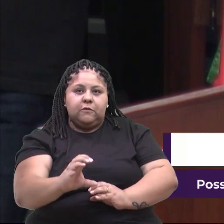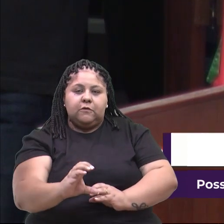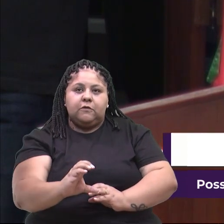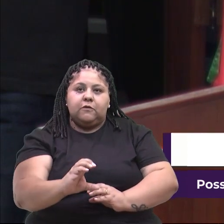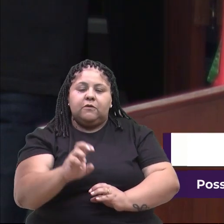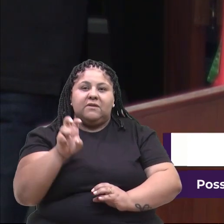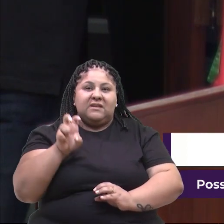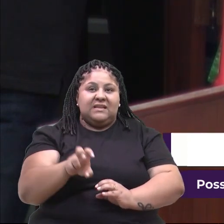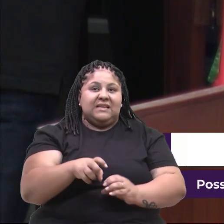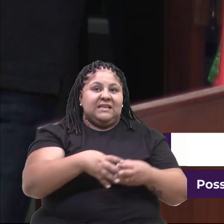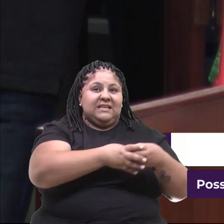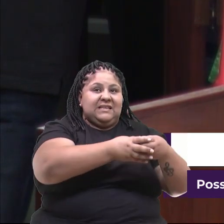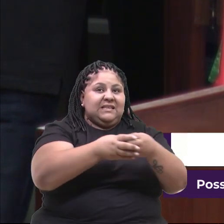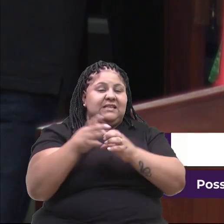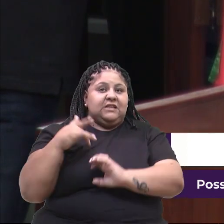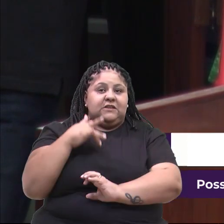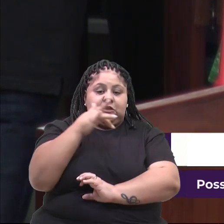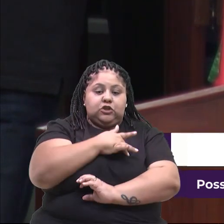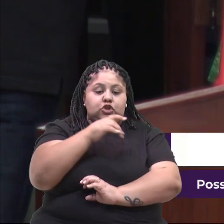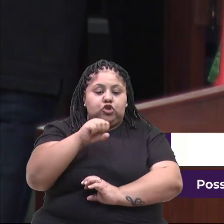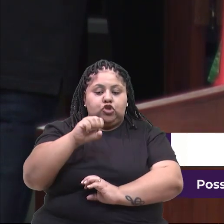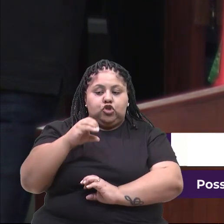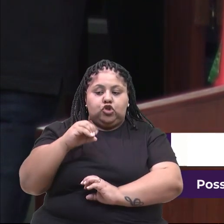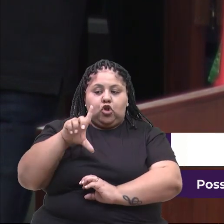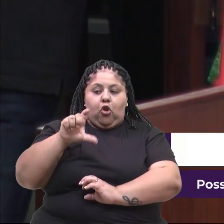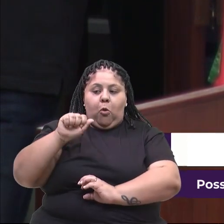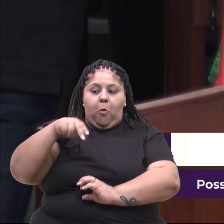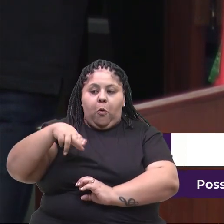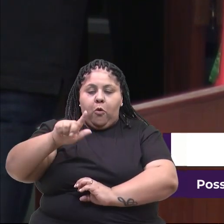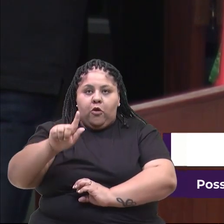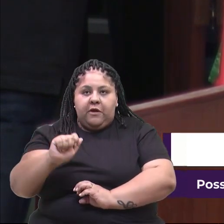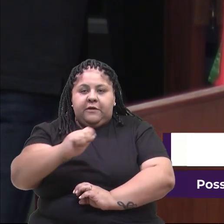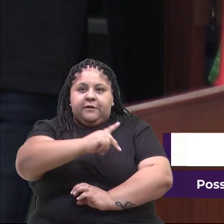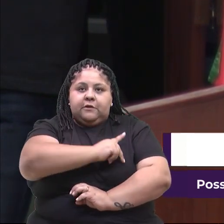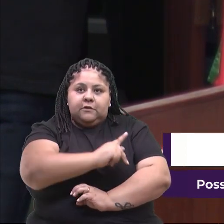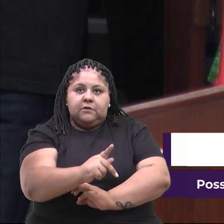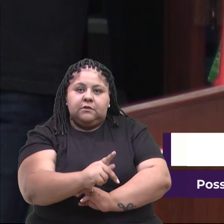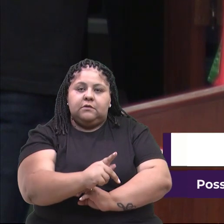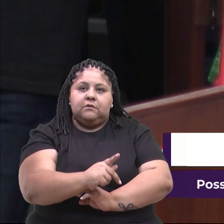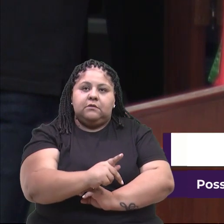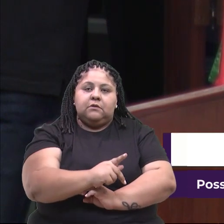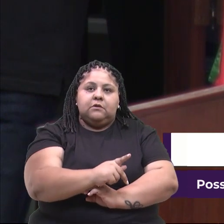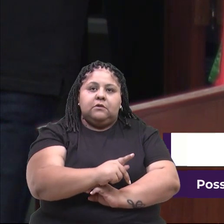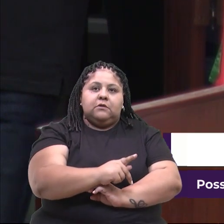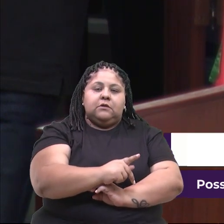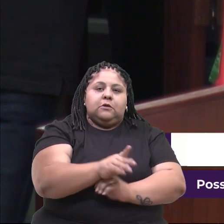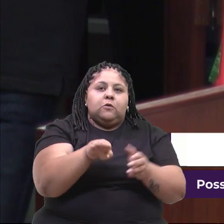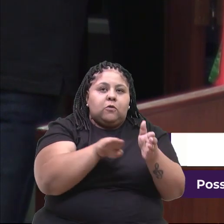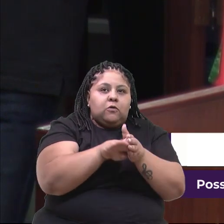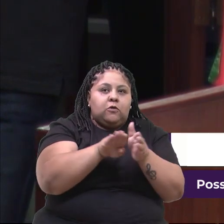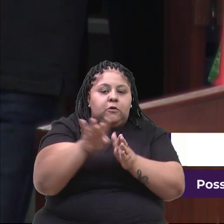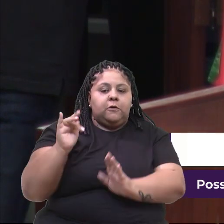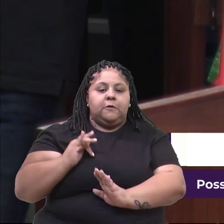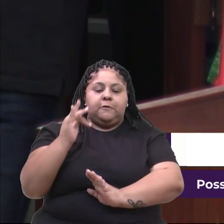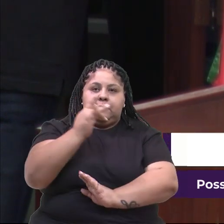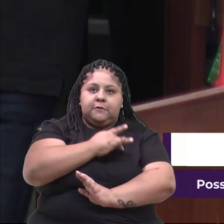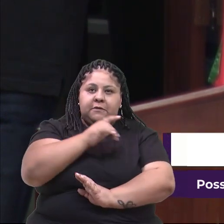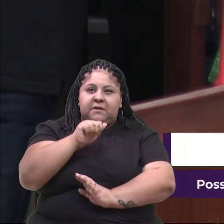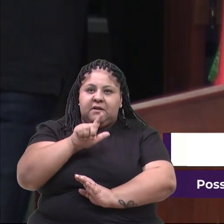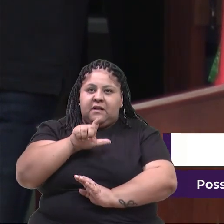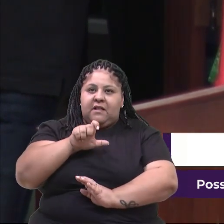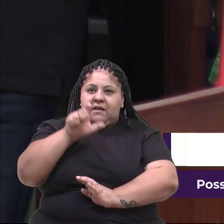Coordenadoria Regional de Saúde, Solange Sonda, presidente do Conselho Municipal de Saúde, Alexandre